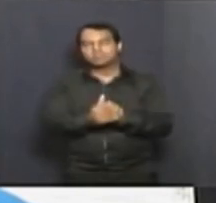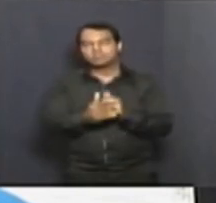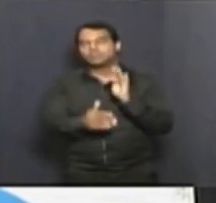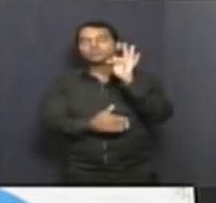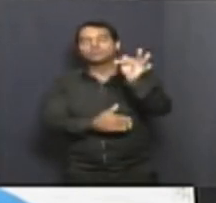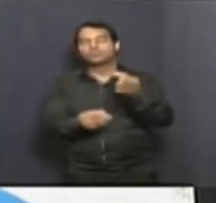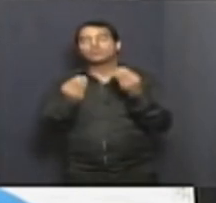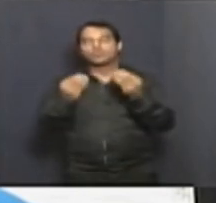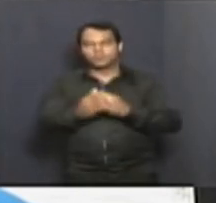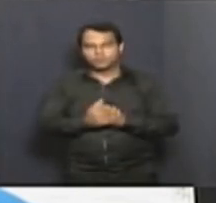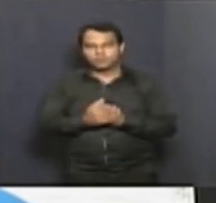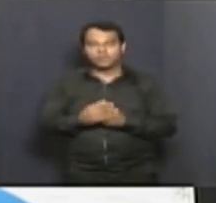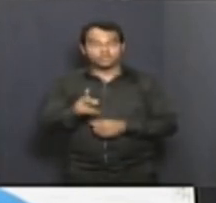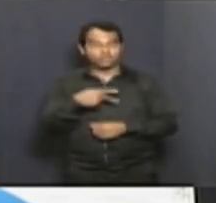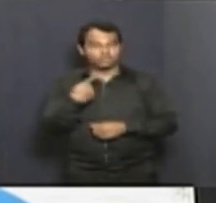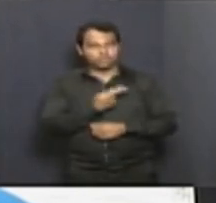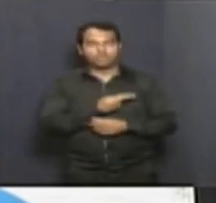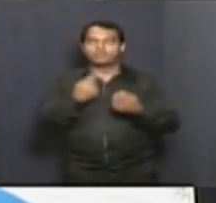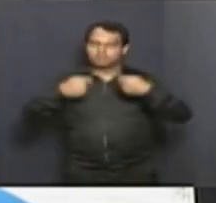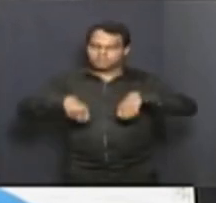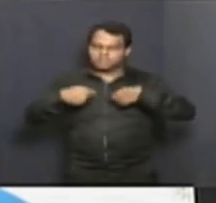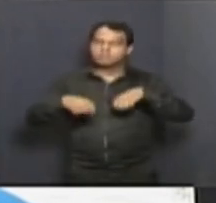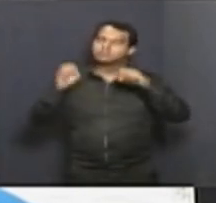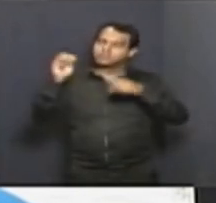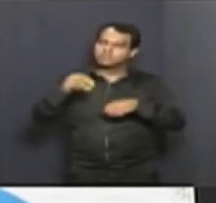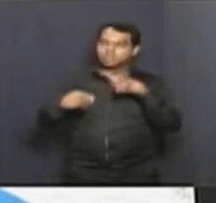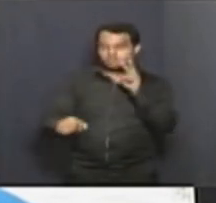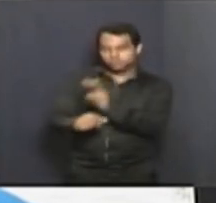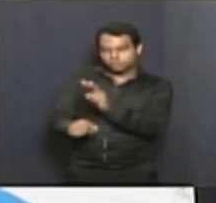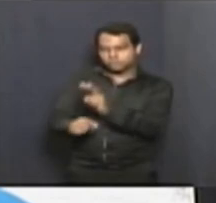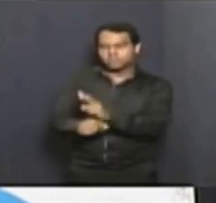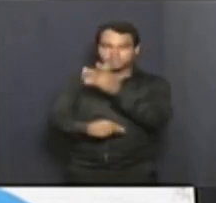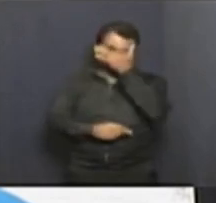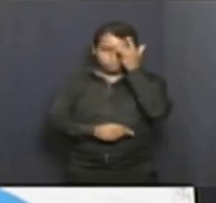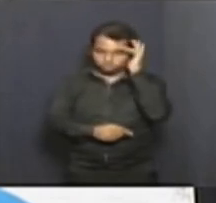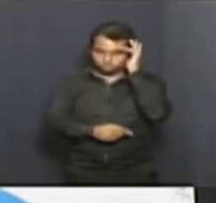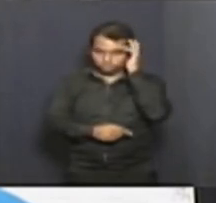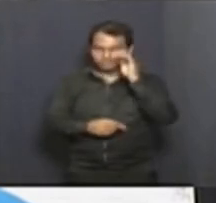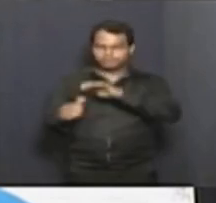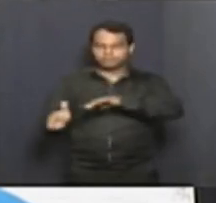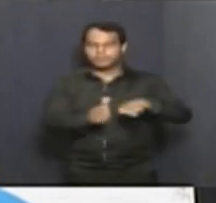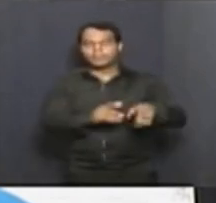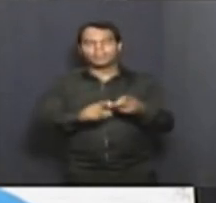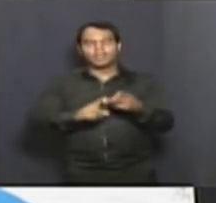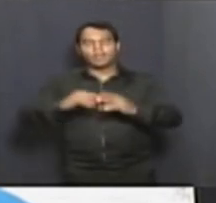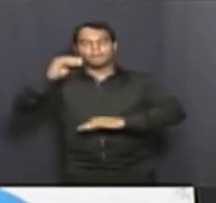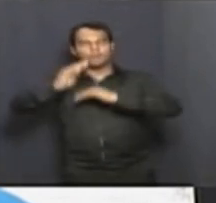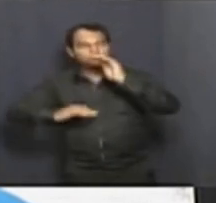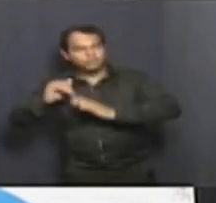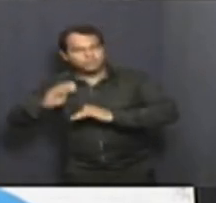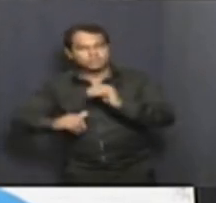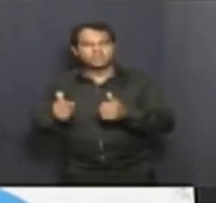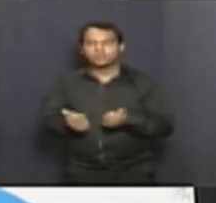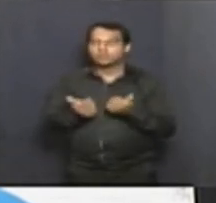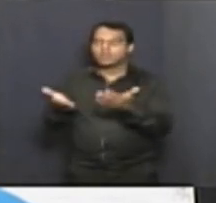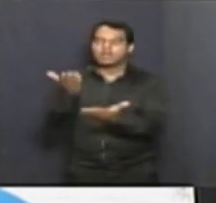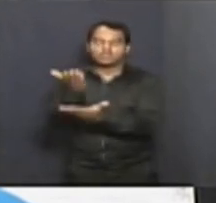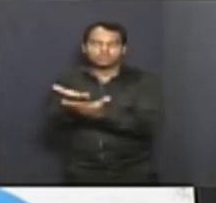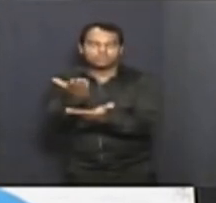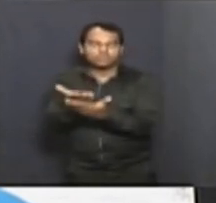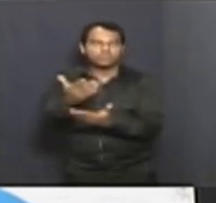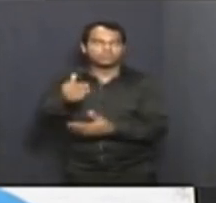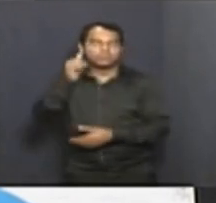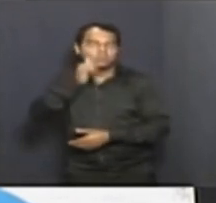futuro nós temos sim que proteger as pessoas a profissionalização estudo para as mulheres